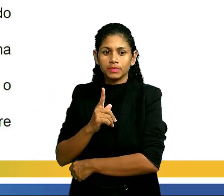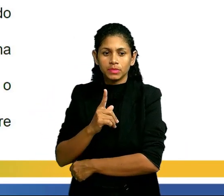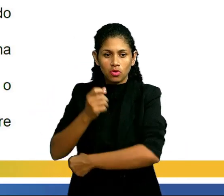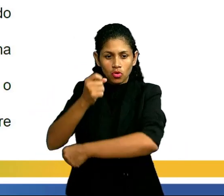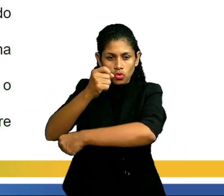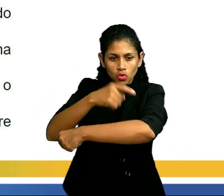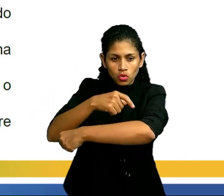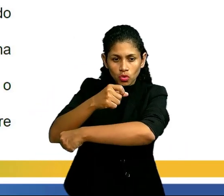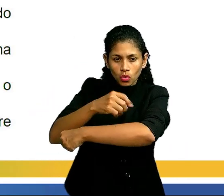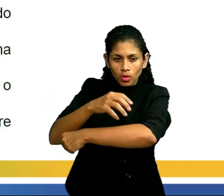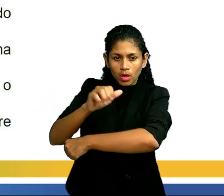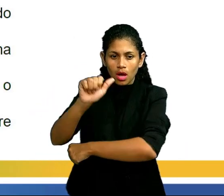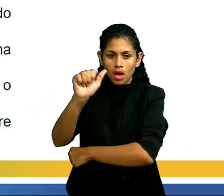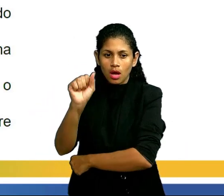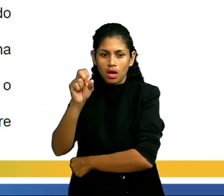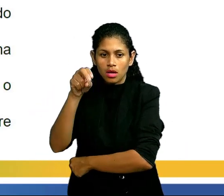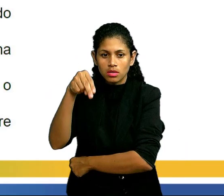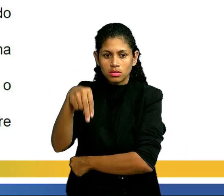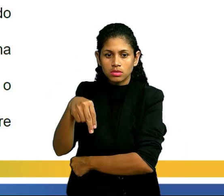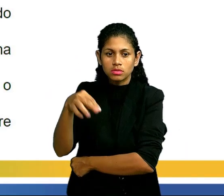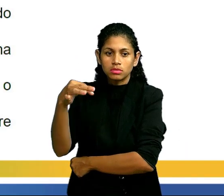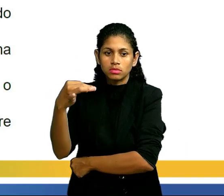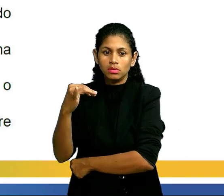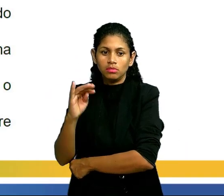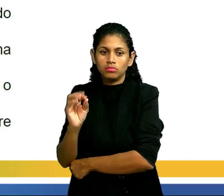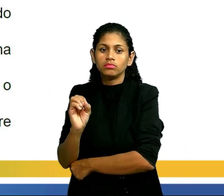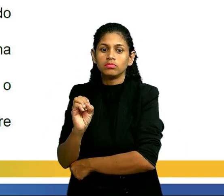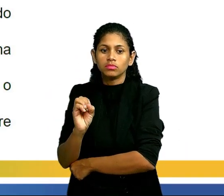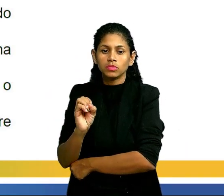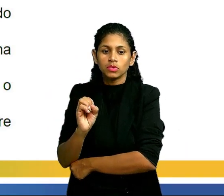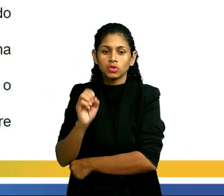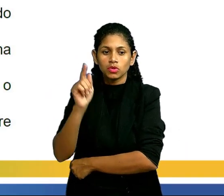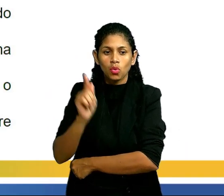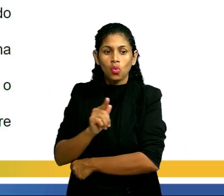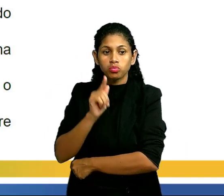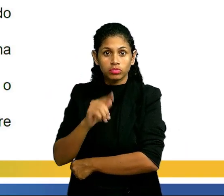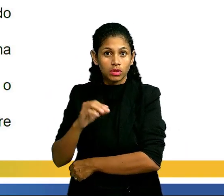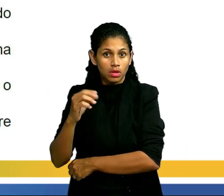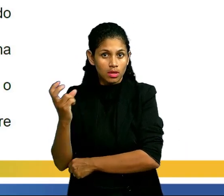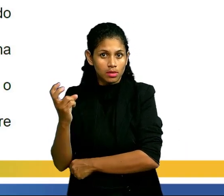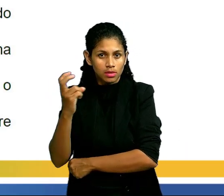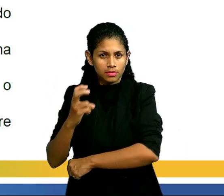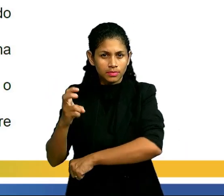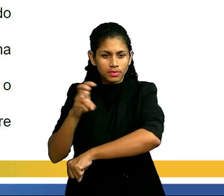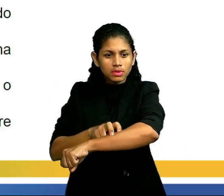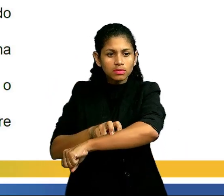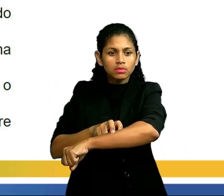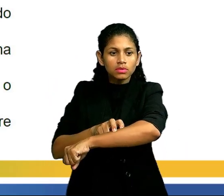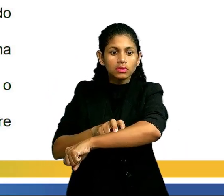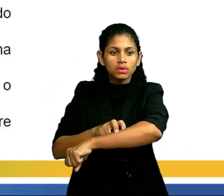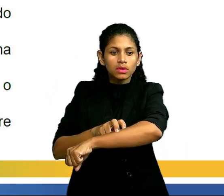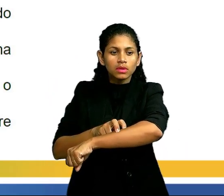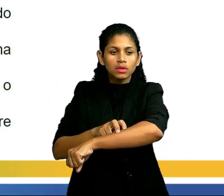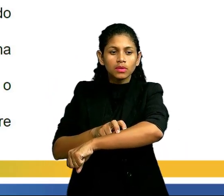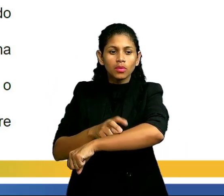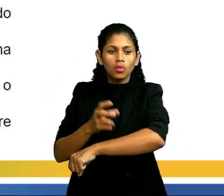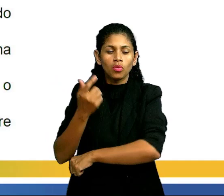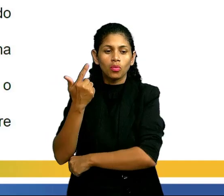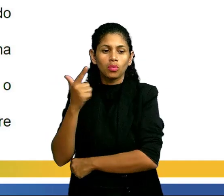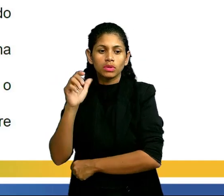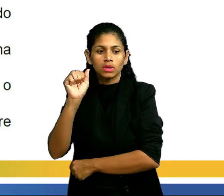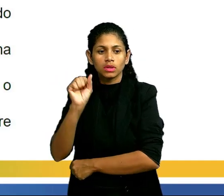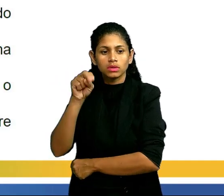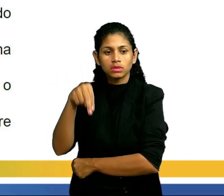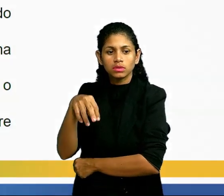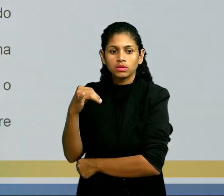caso seja picado por uma cobra, até aí tudo bem. E antibiótico, caso entre em contato com a leptospira, né?